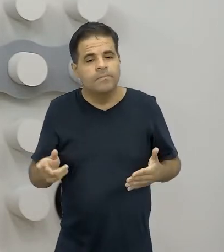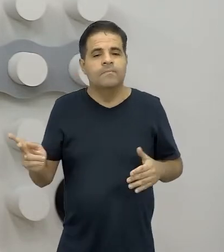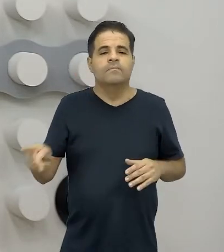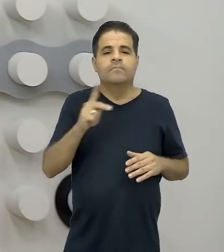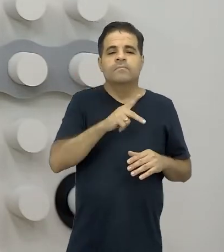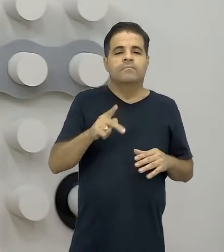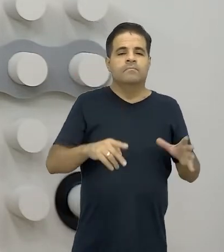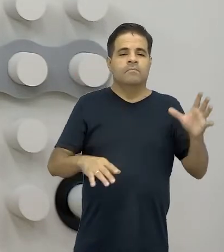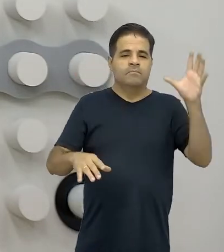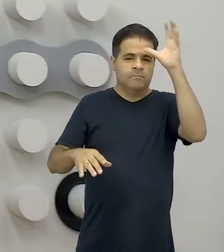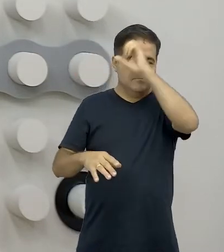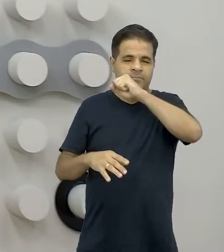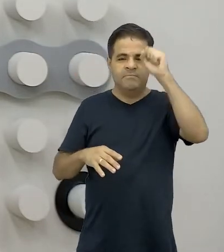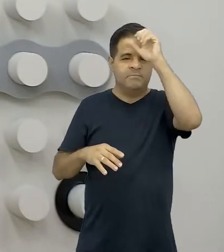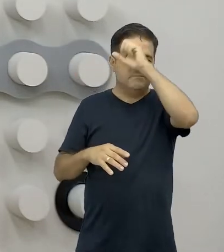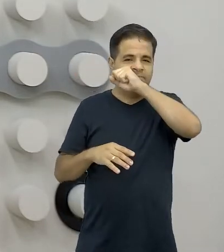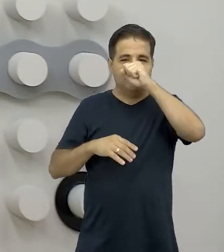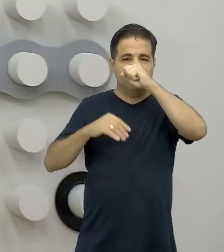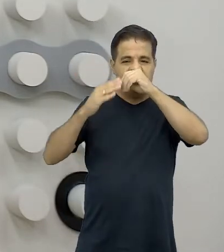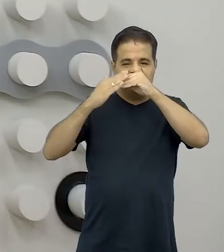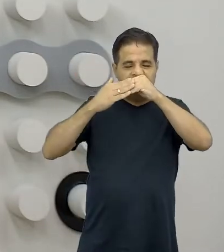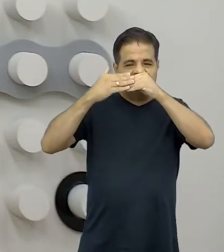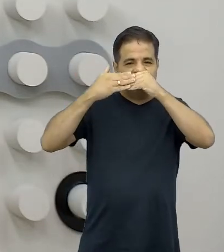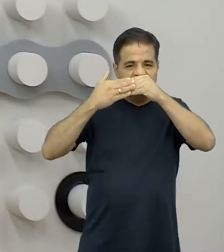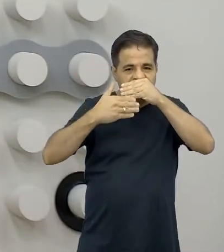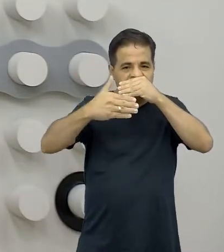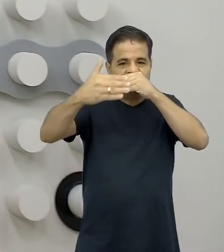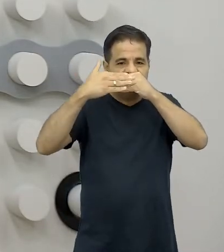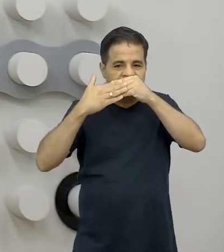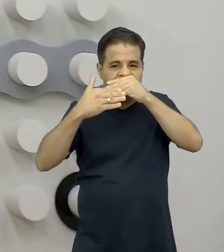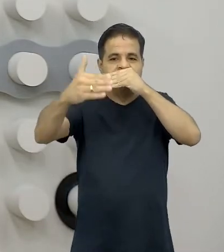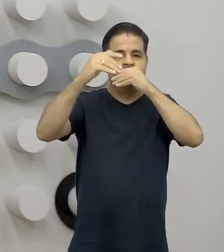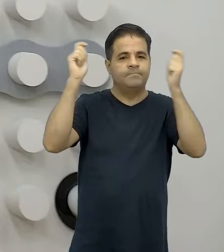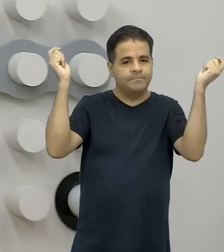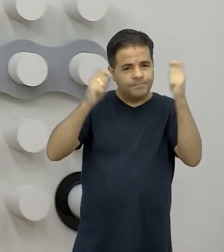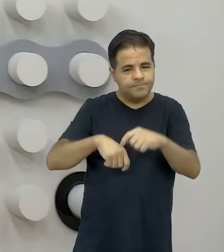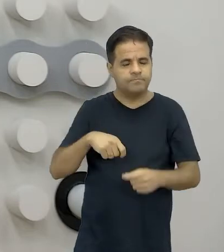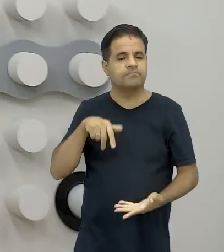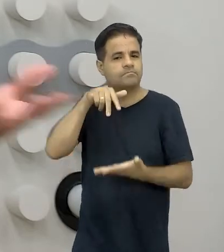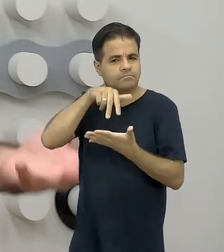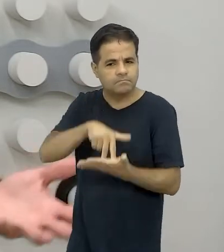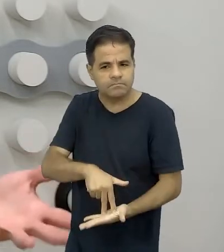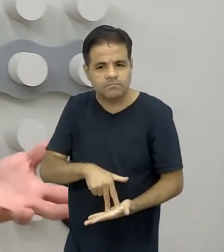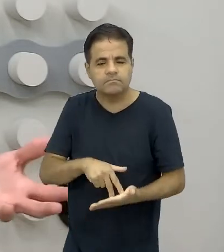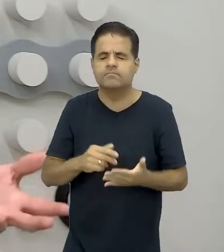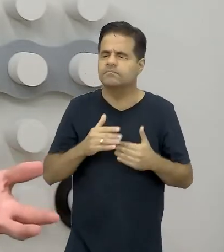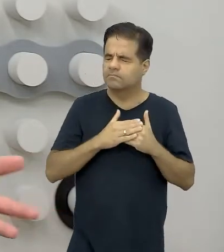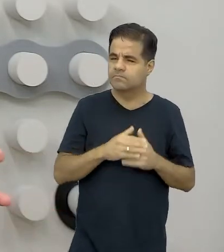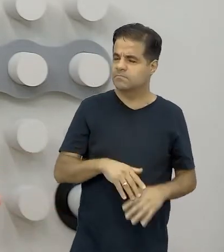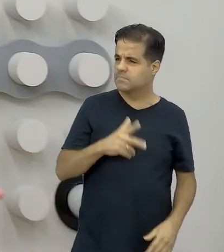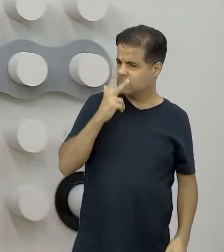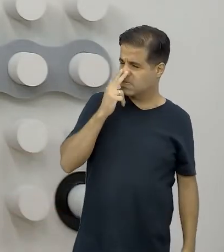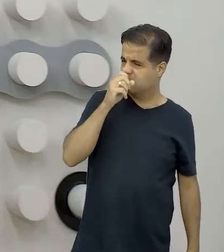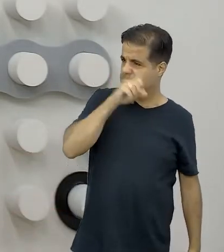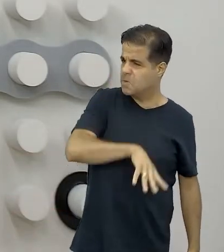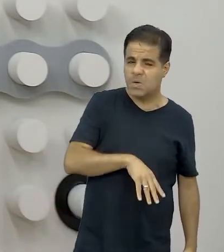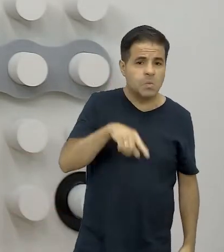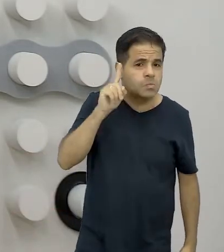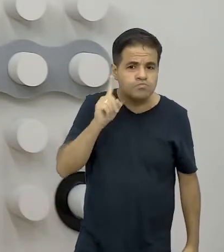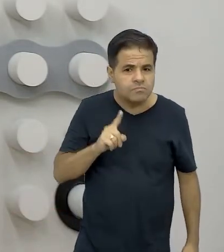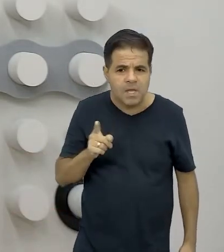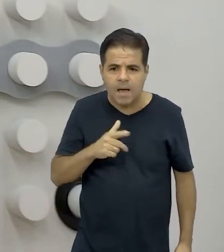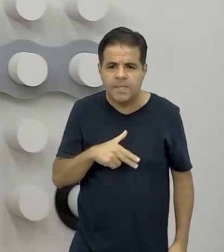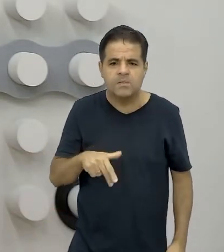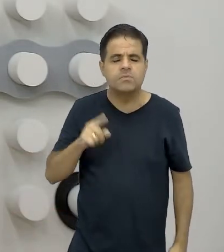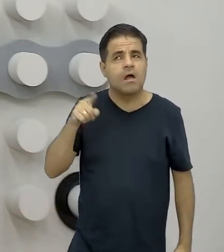professor ele consiga ser professor na condição de ser aquela pessoa que se coloca tão ignorante quanto as outras pessoas. Essa é